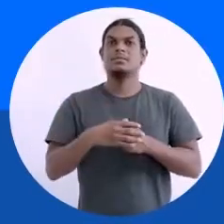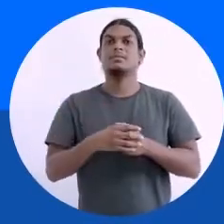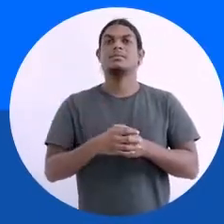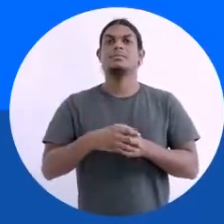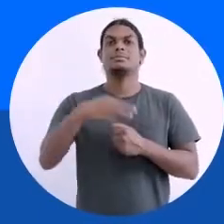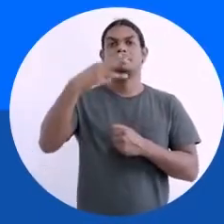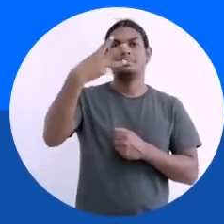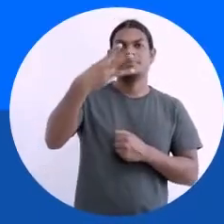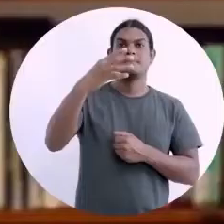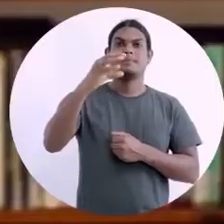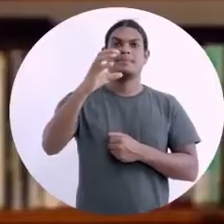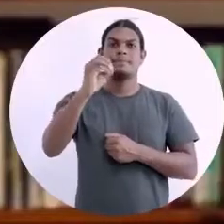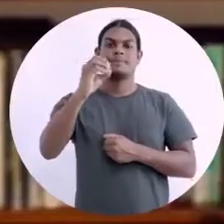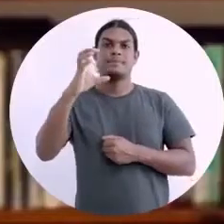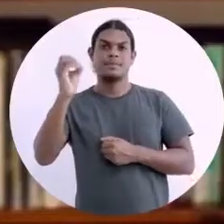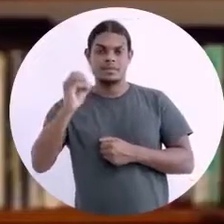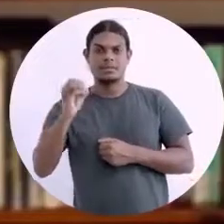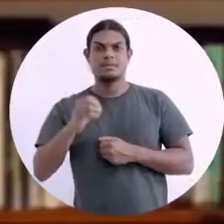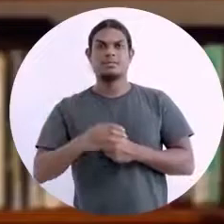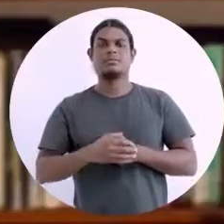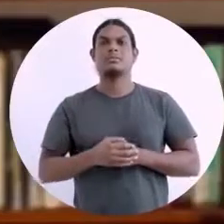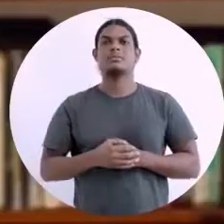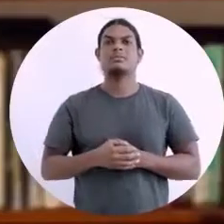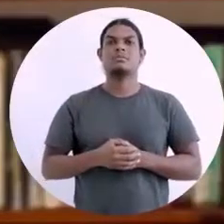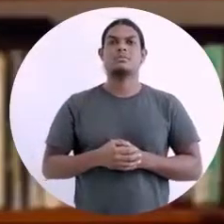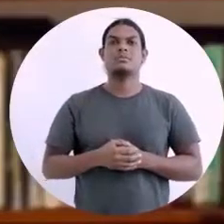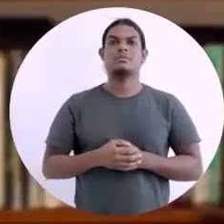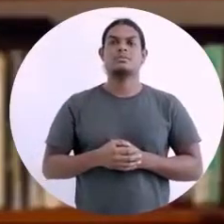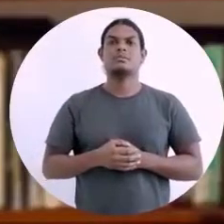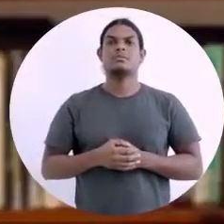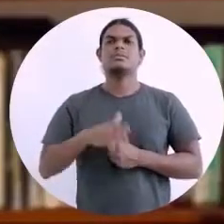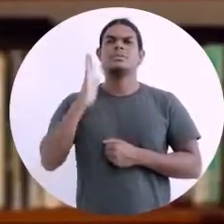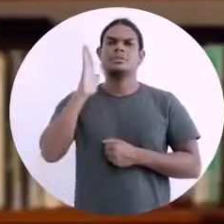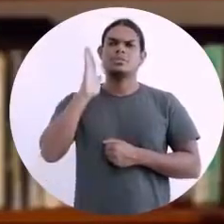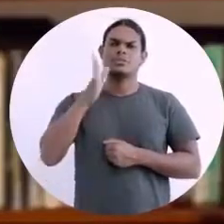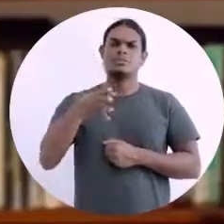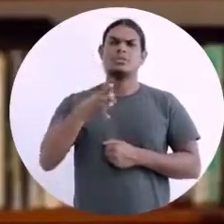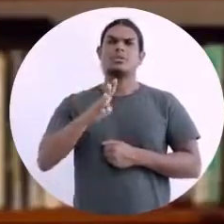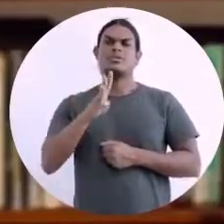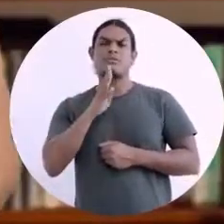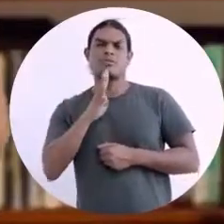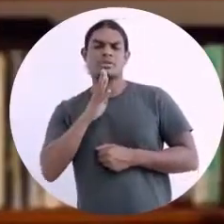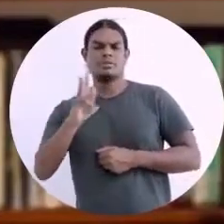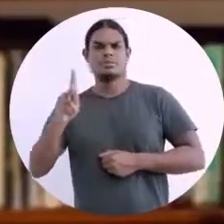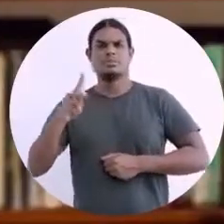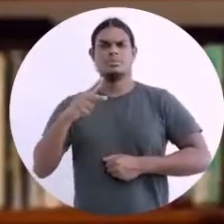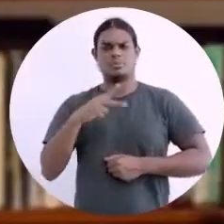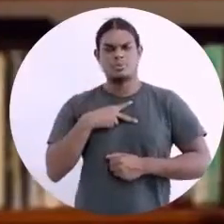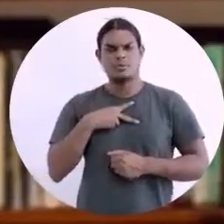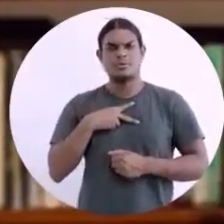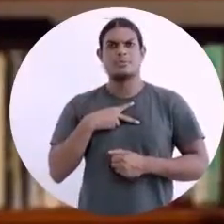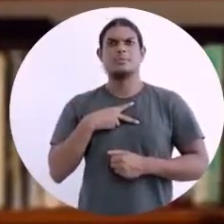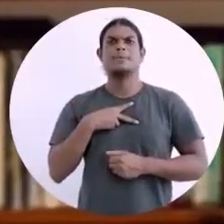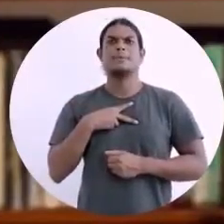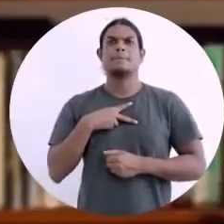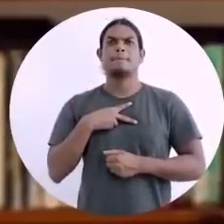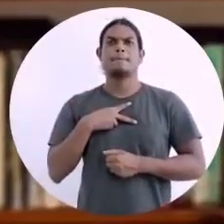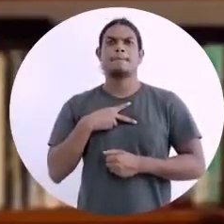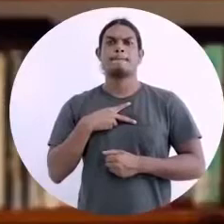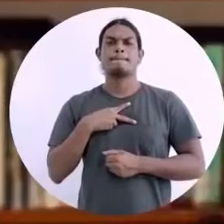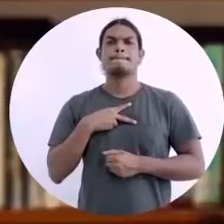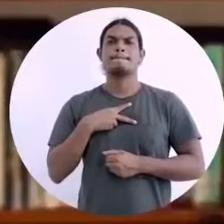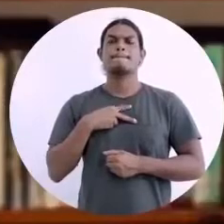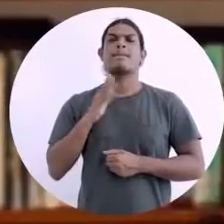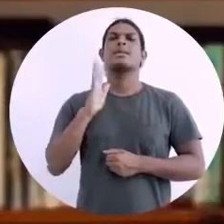tá? 100, 200. A 300 é a sequência. Ele já conhecia a si mesmo, já conhecia, teoricamente, quem o